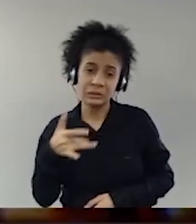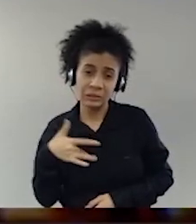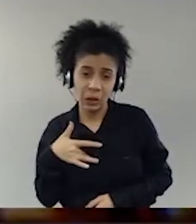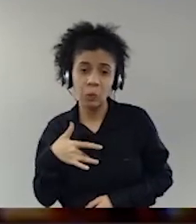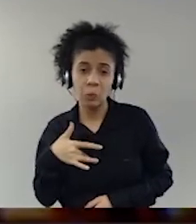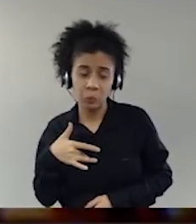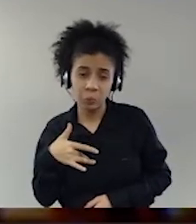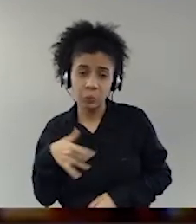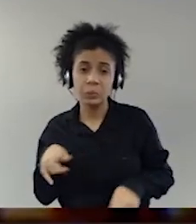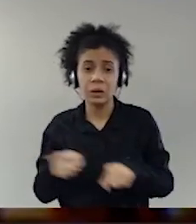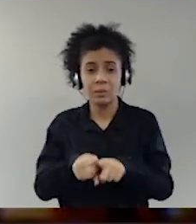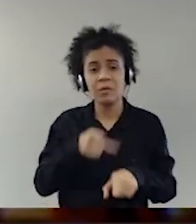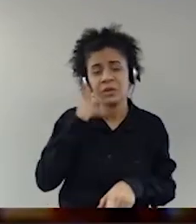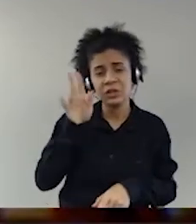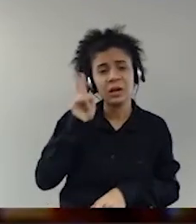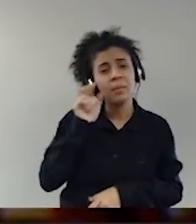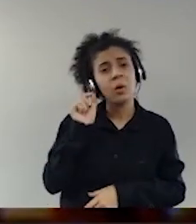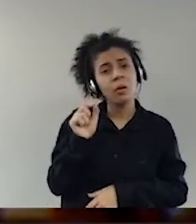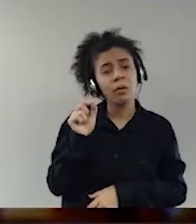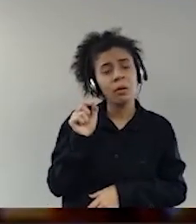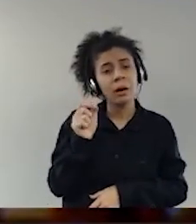como também já foi muito bem lembrado aqui,